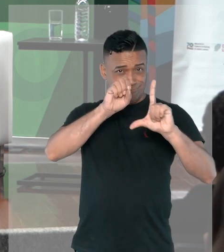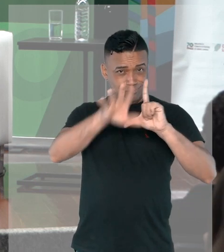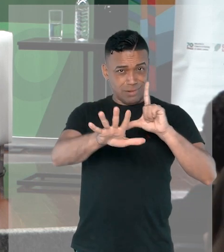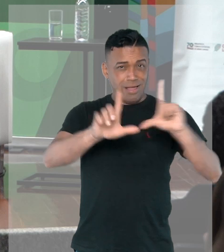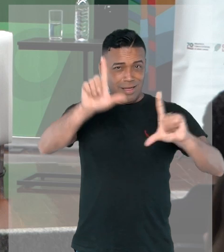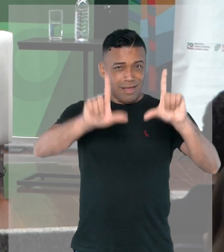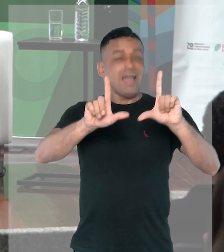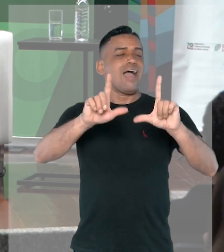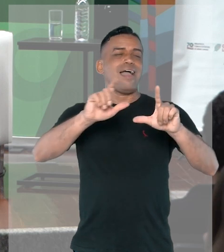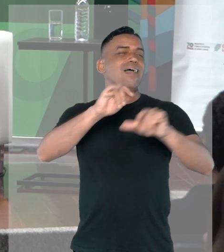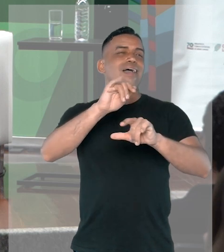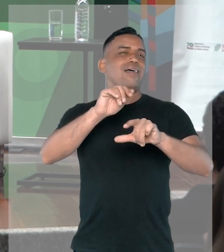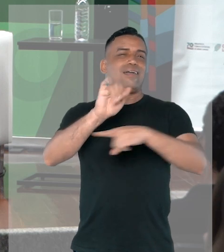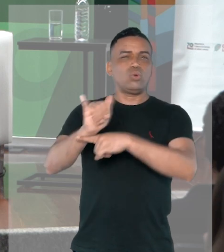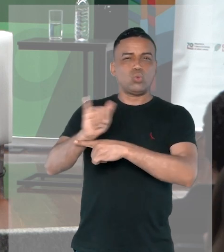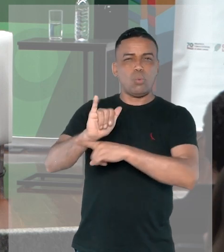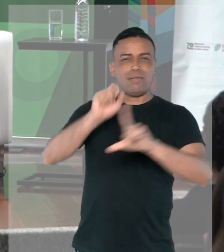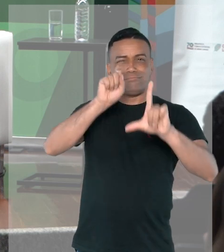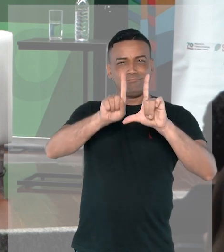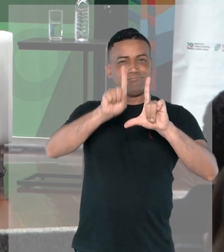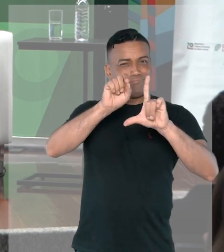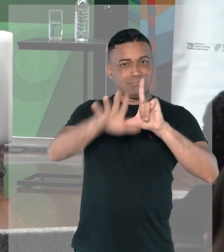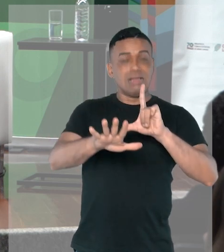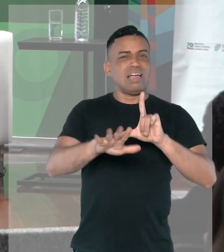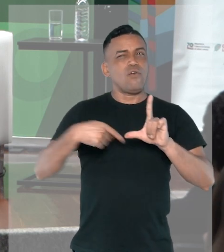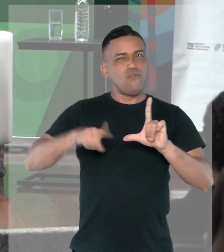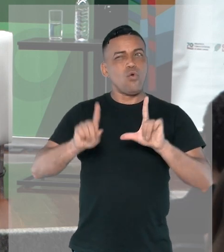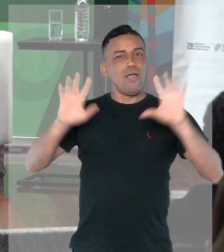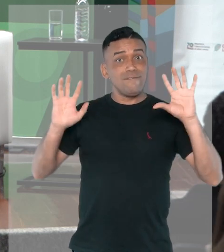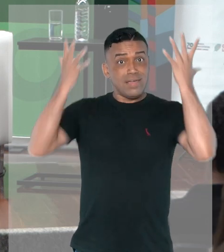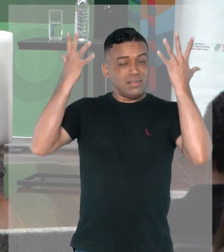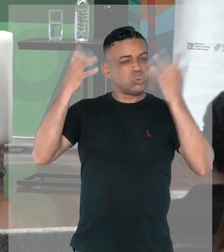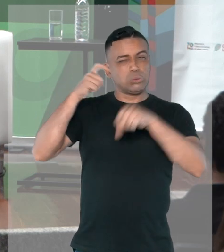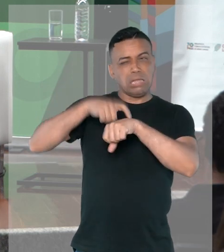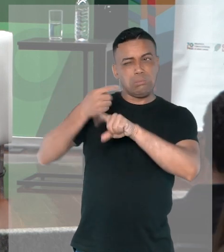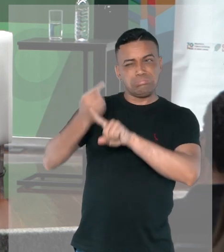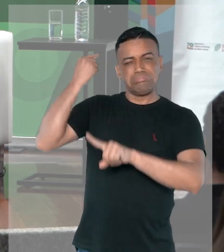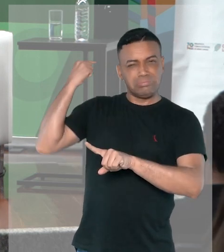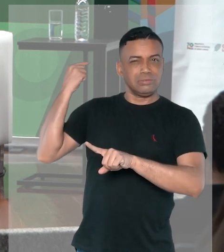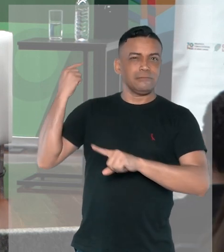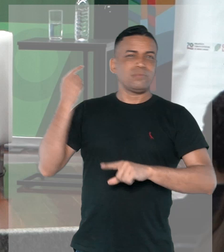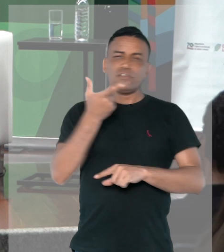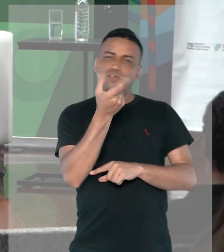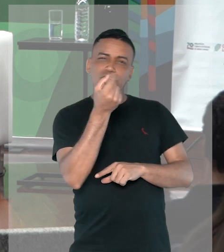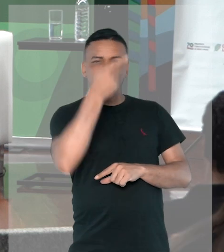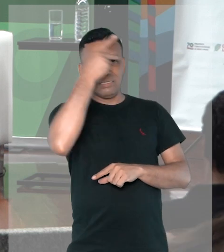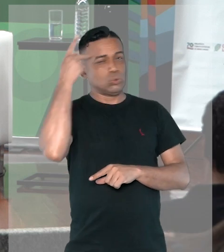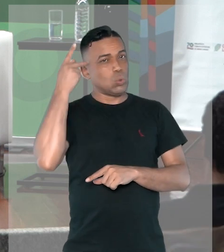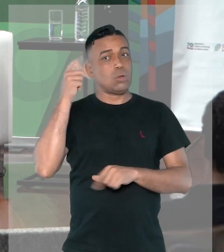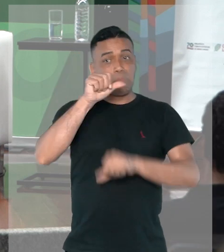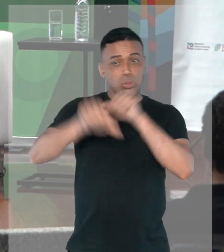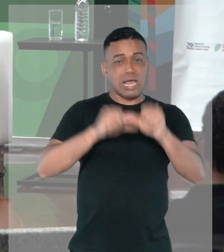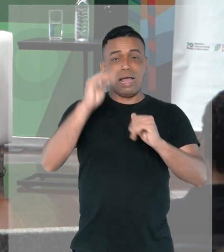Influenciador. Eu fiz um evento há pouco tempo, tinha umas 20 pessoas nesse evento, e quando pessoas querem mudar de carreira, que